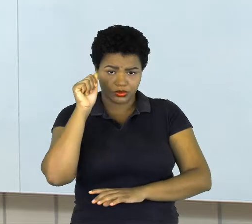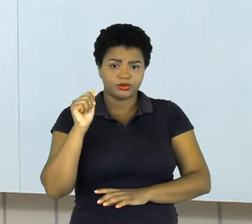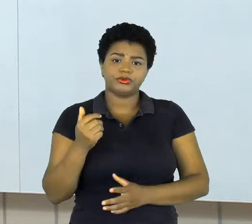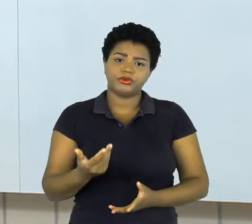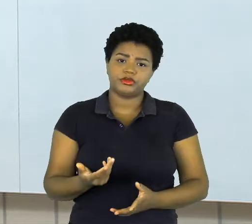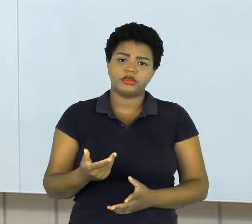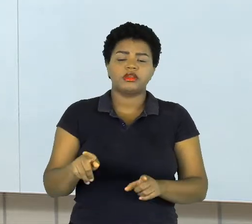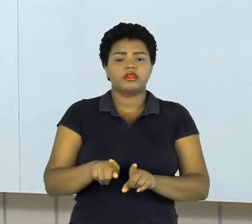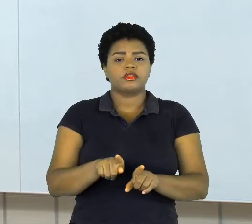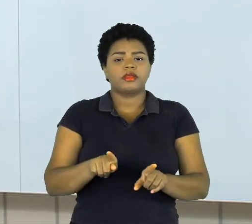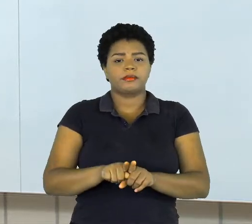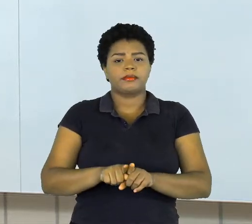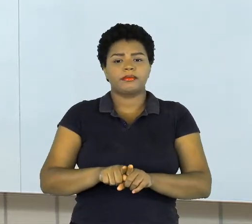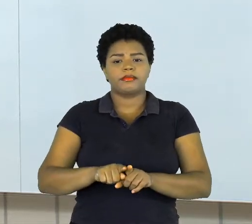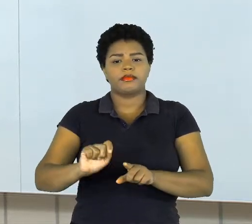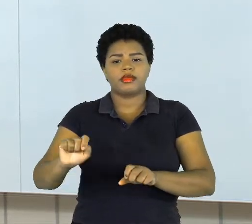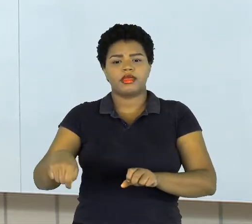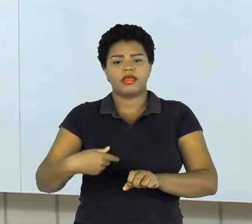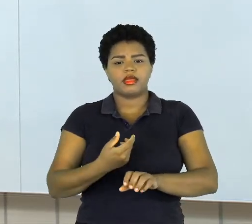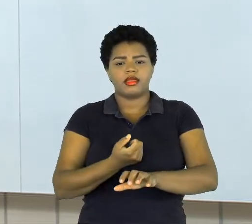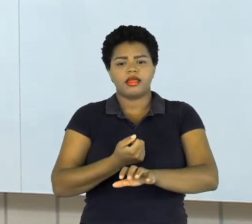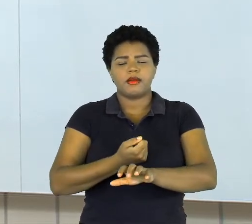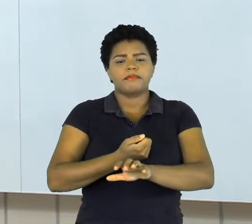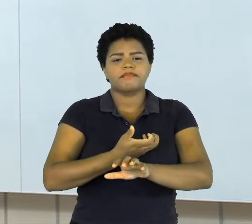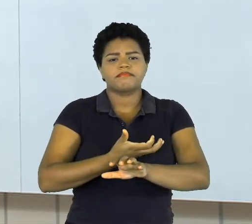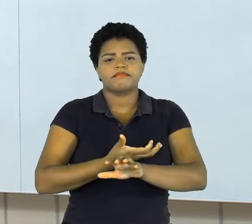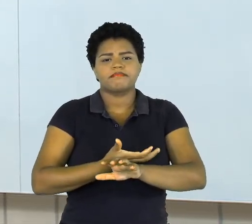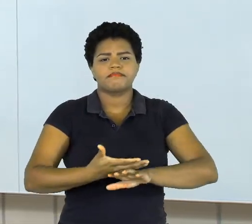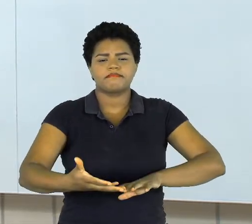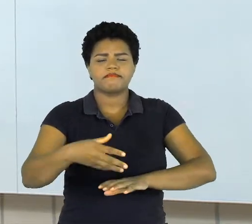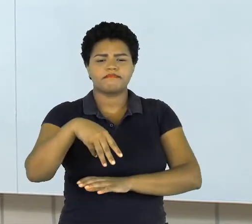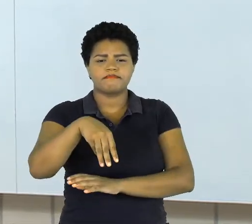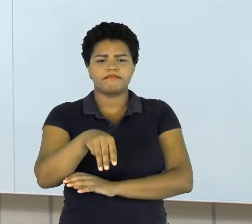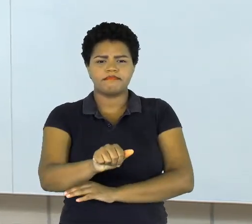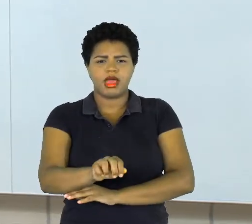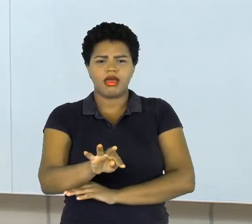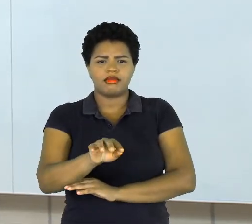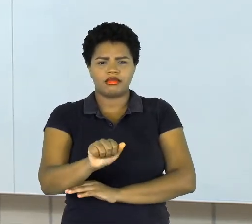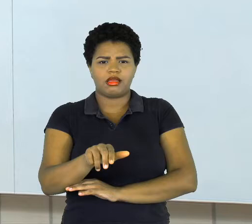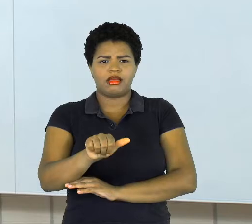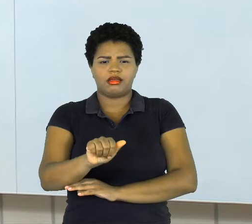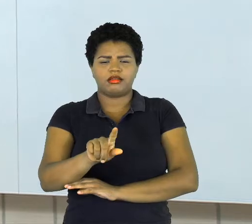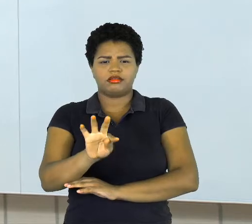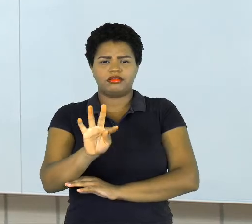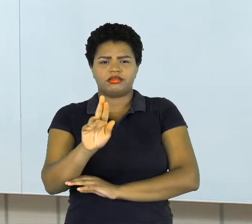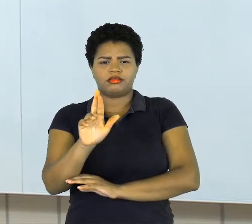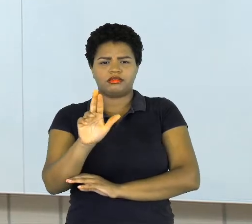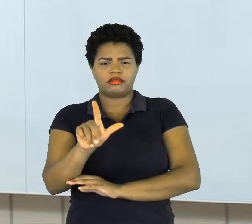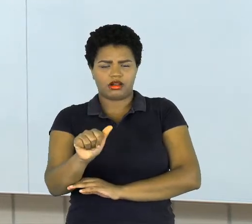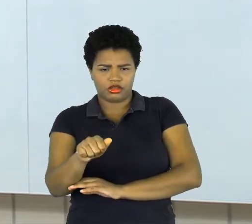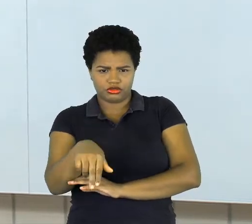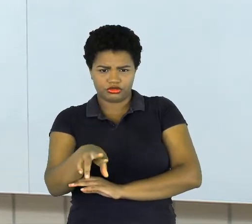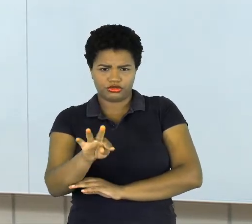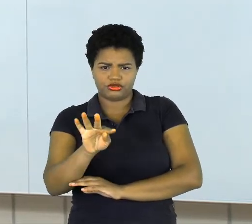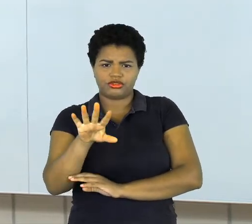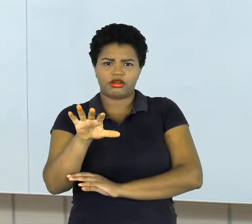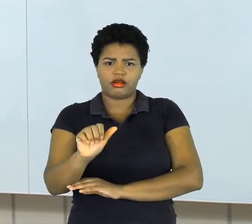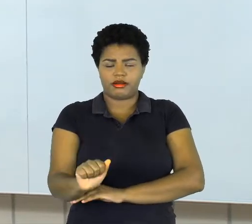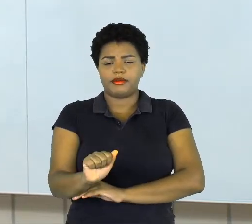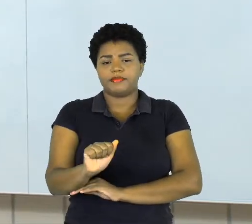Mata Atlântica. Estava desenganchando aqui a Mata Atlântica. Agora você vai em outros lugares, não vai